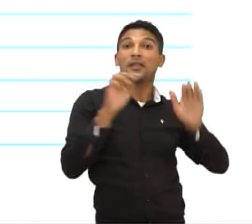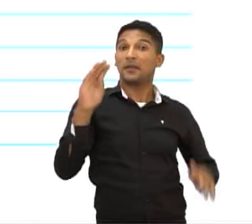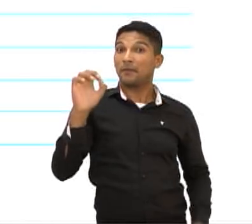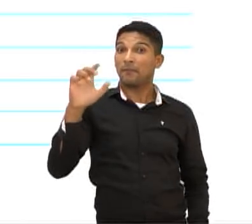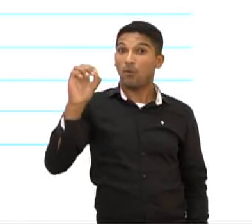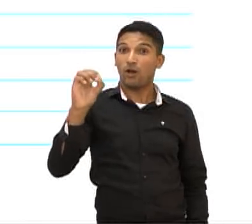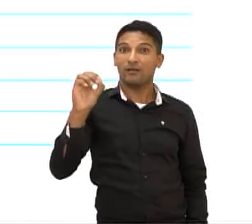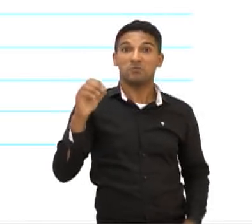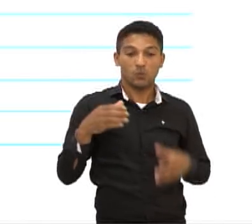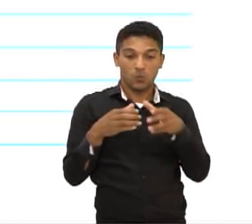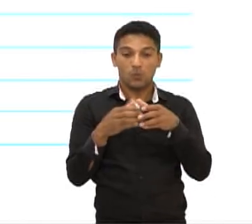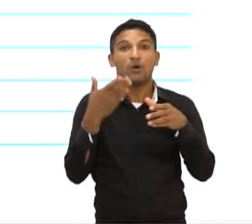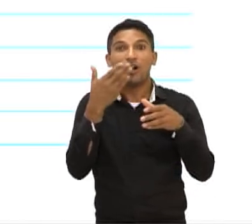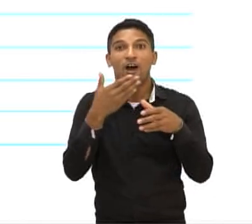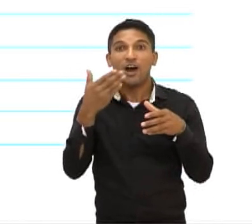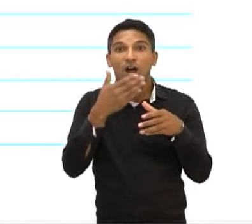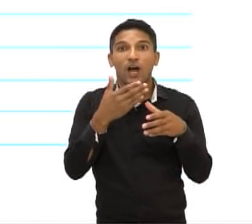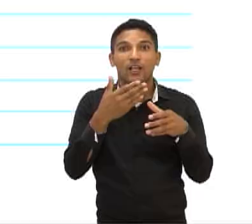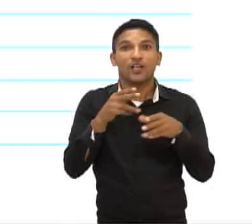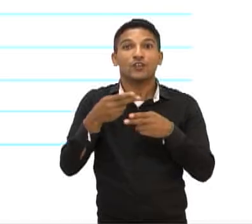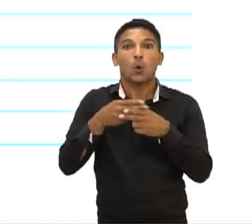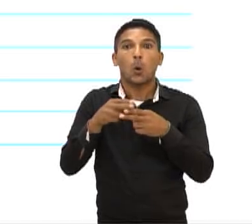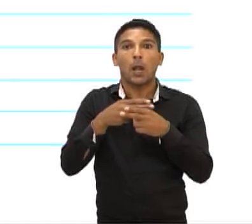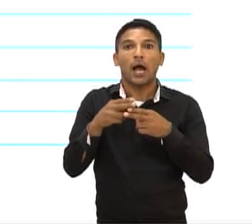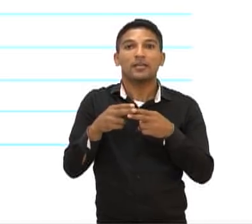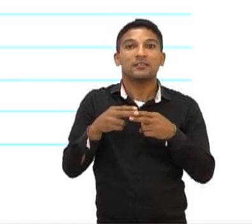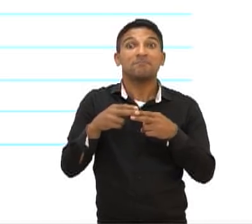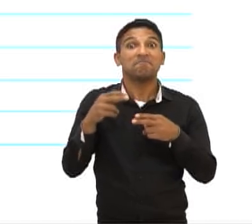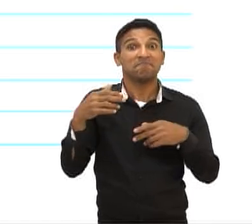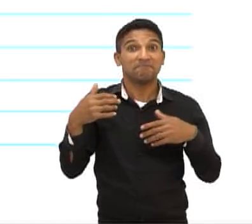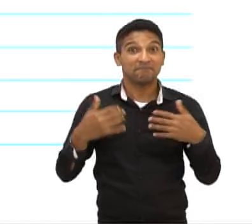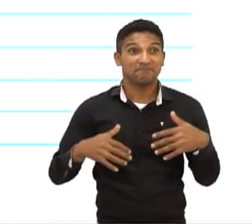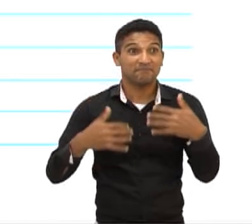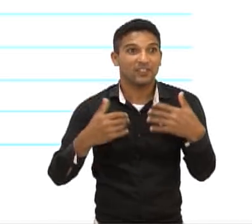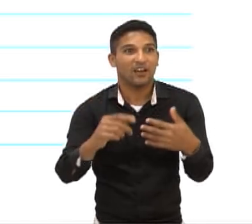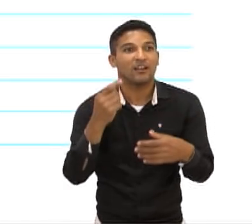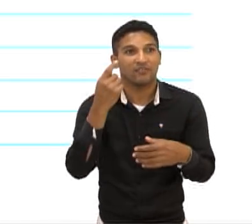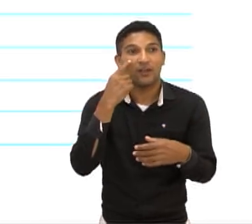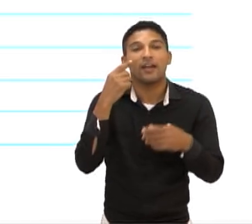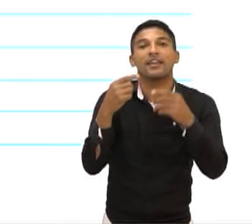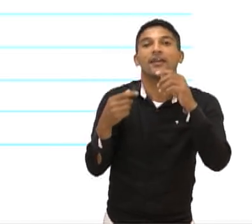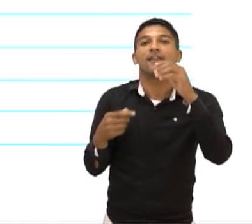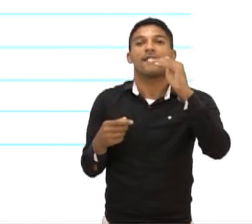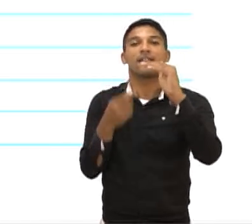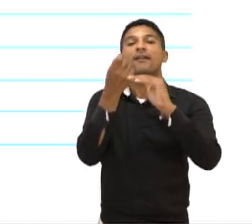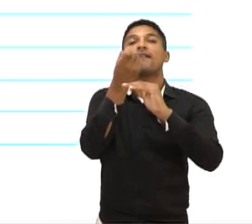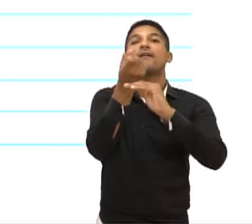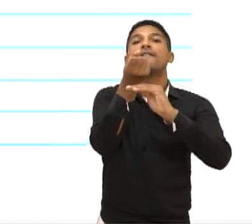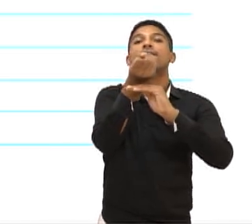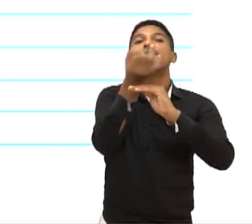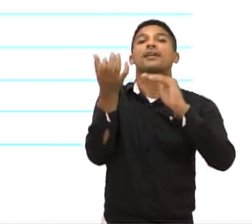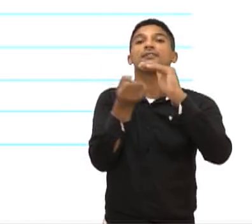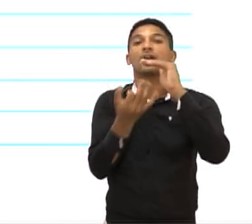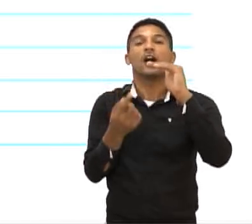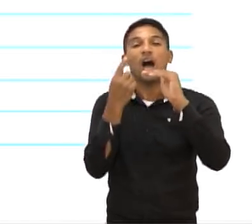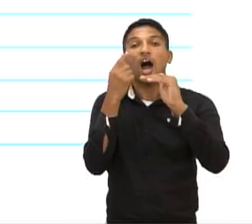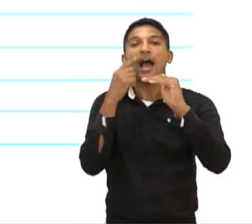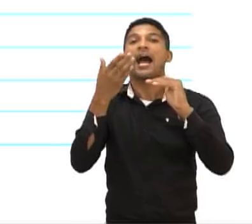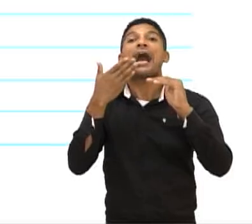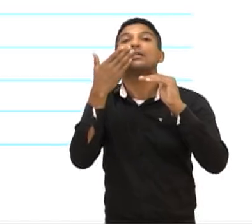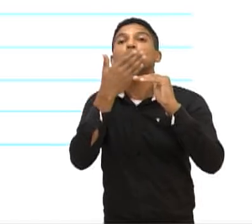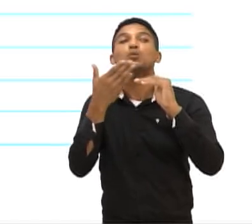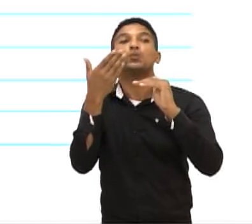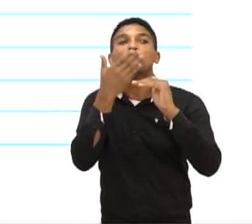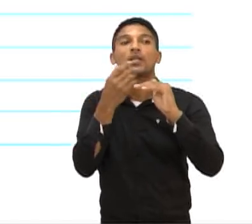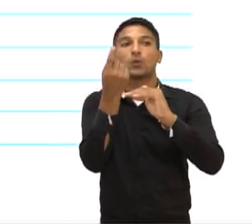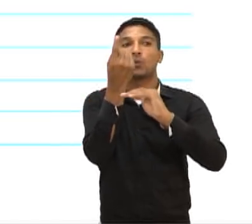que apresentaram a fração? Então foi 1,5 copo de açúcar e também o quê? O meio copo de óleo. Por que será?